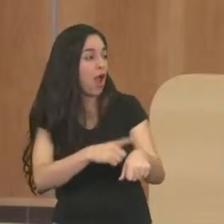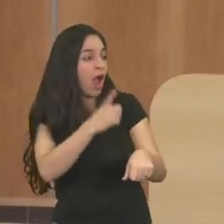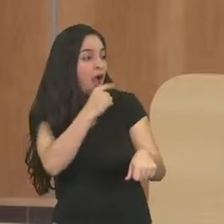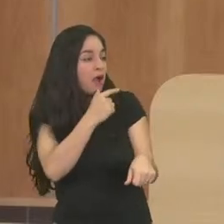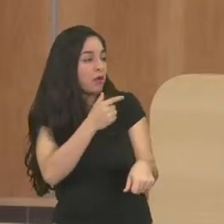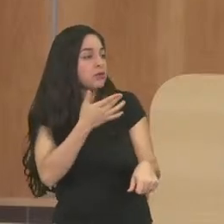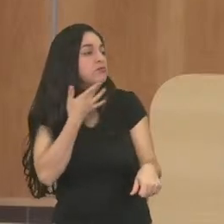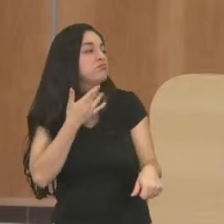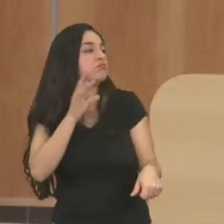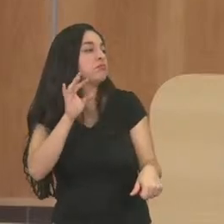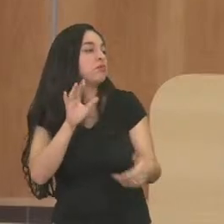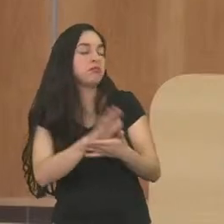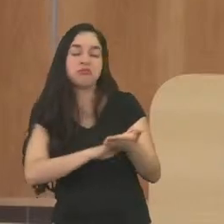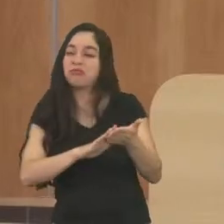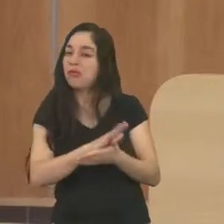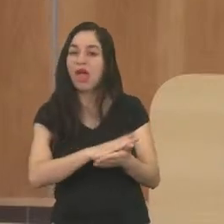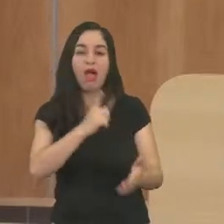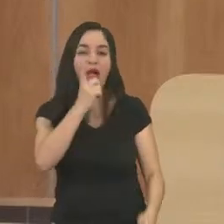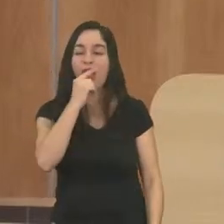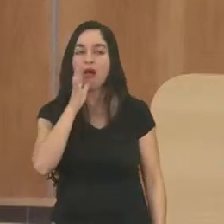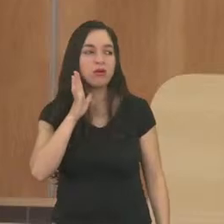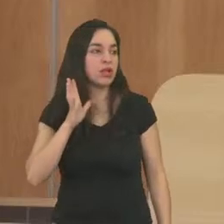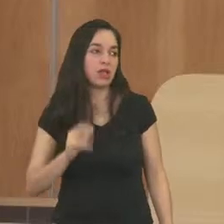naquele local. E a gente